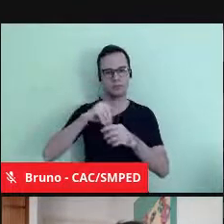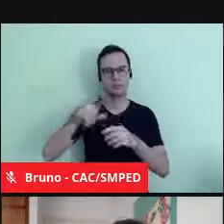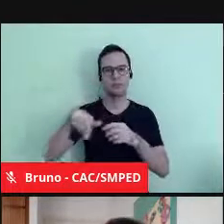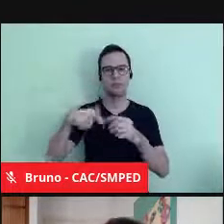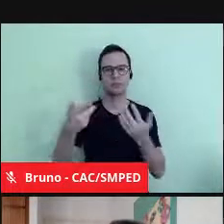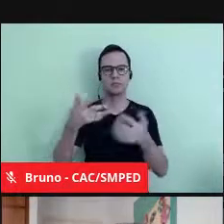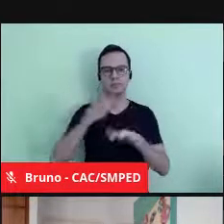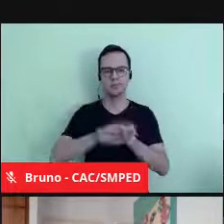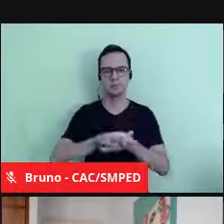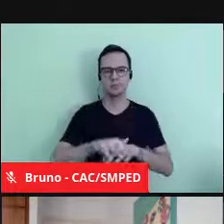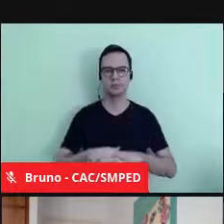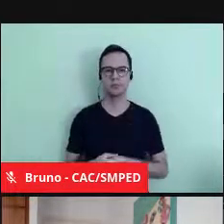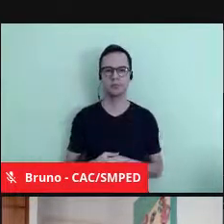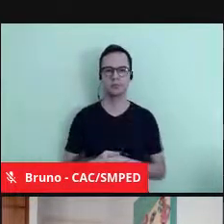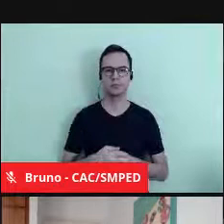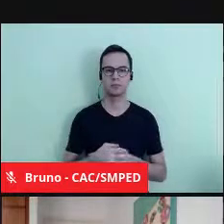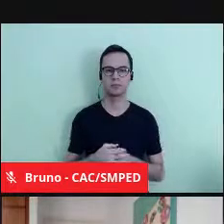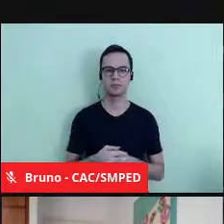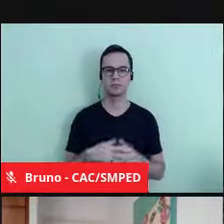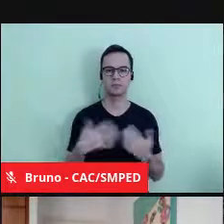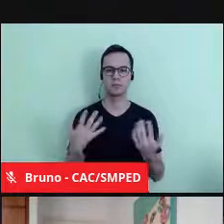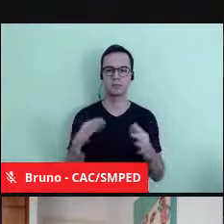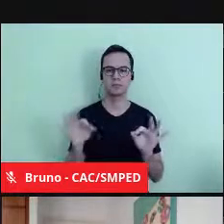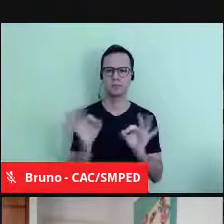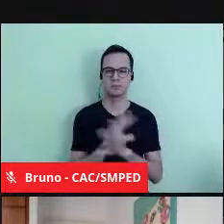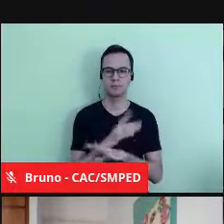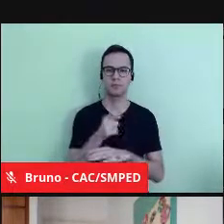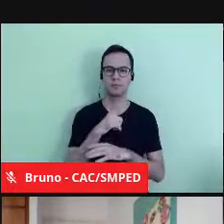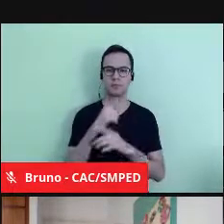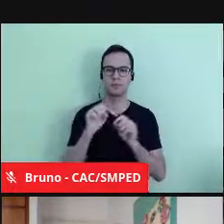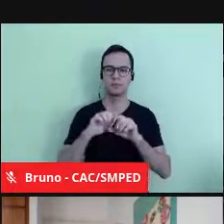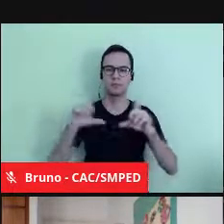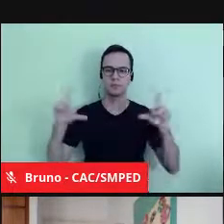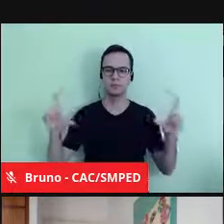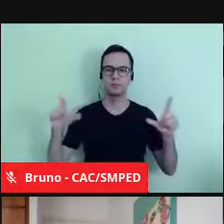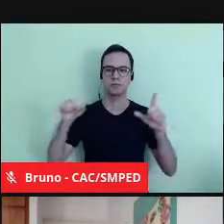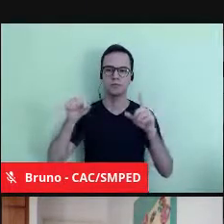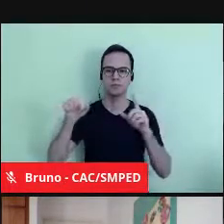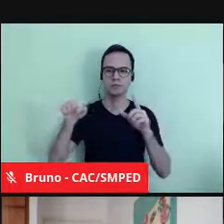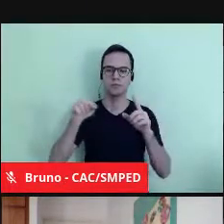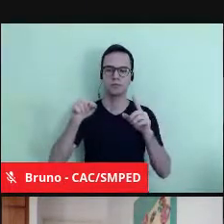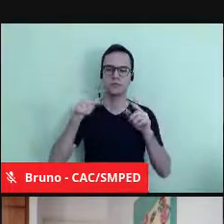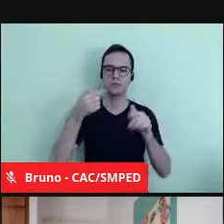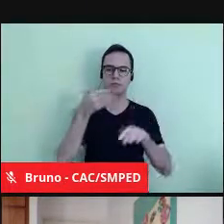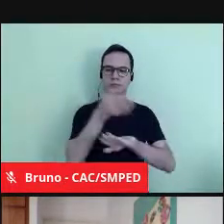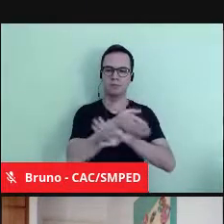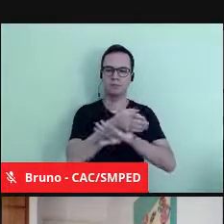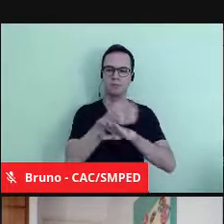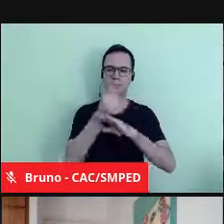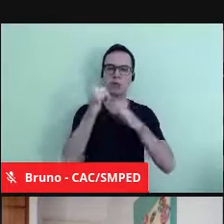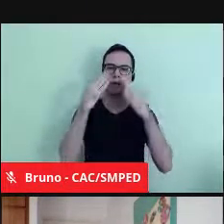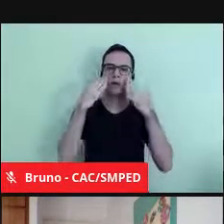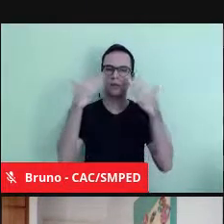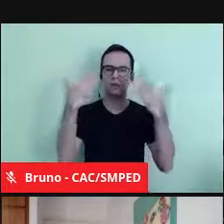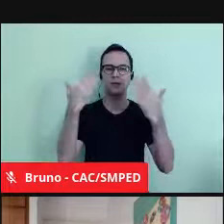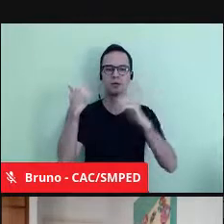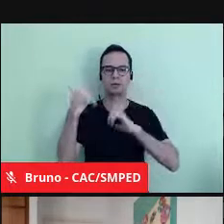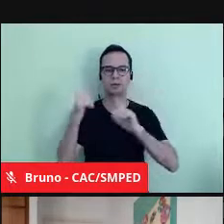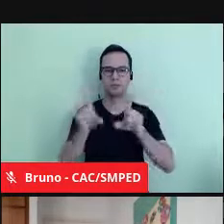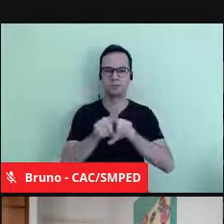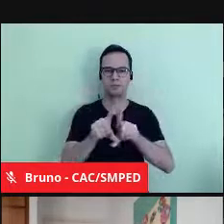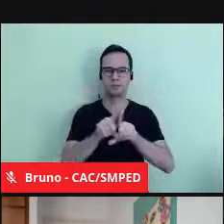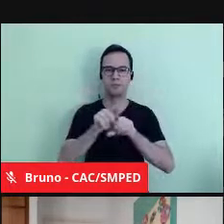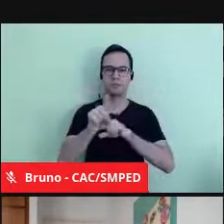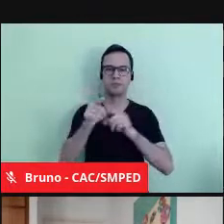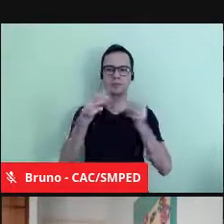acessibilidade. E aí, para terminar, eu trouxe aqui o sistema de acessibilidade da exposição que a gente fez também lá no